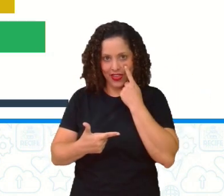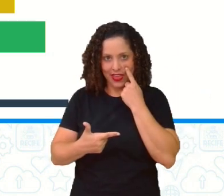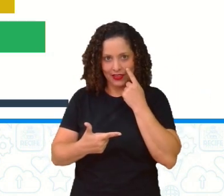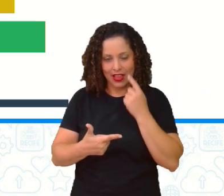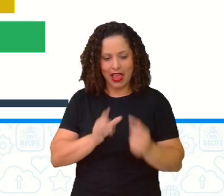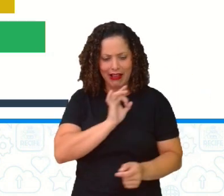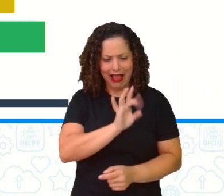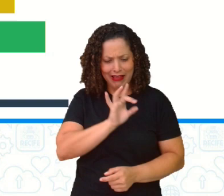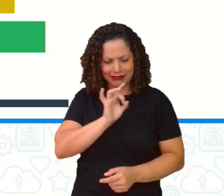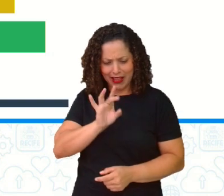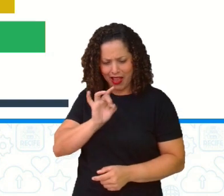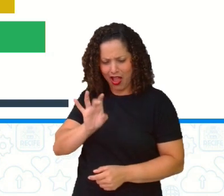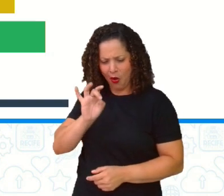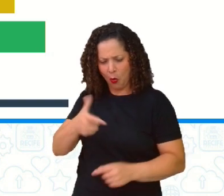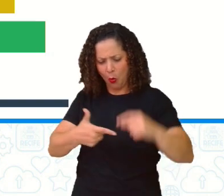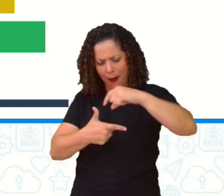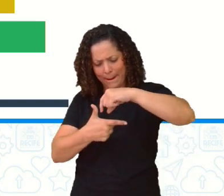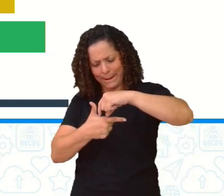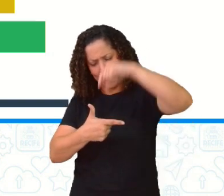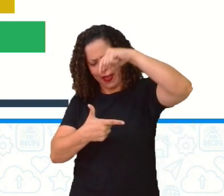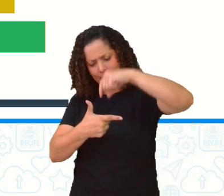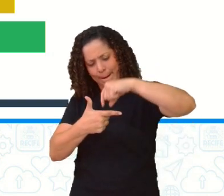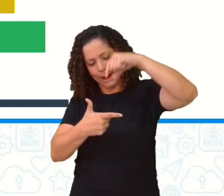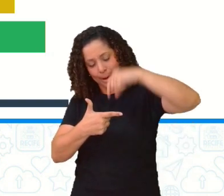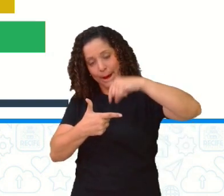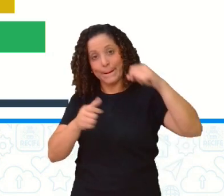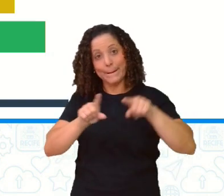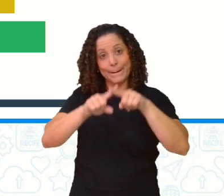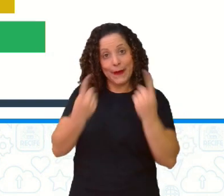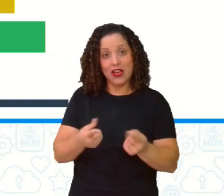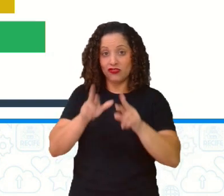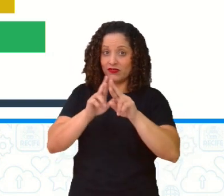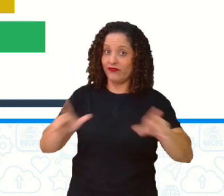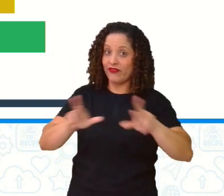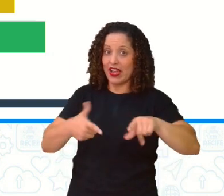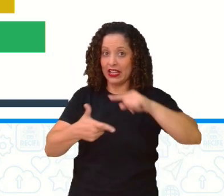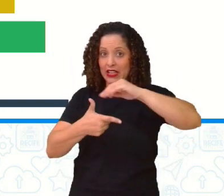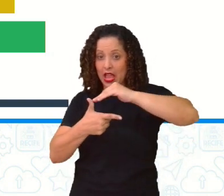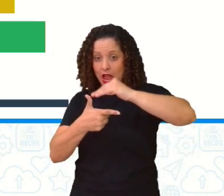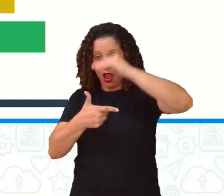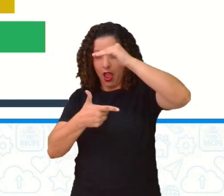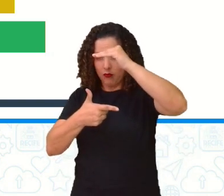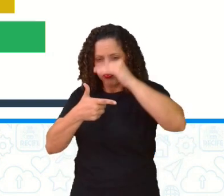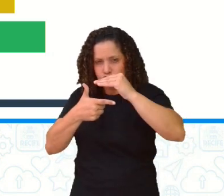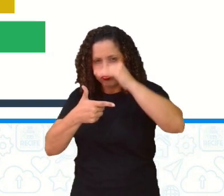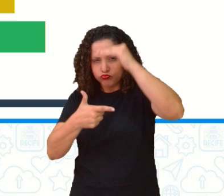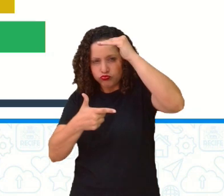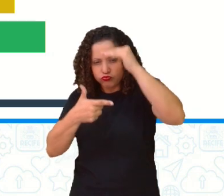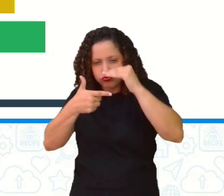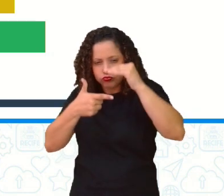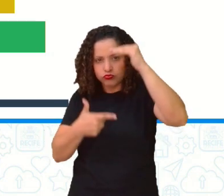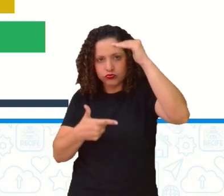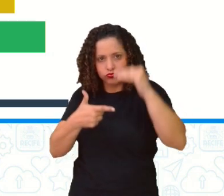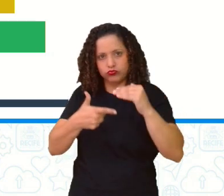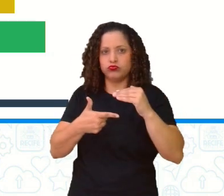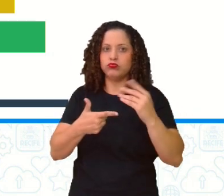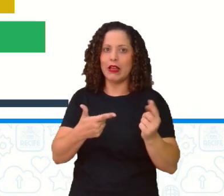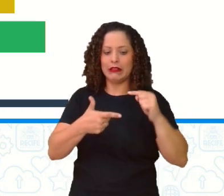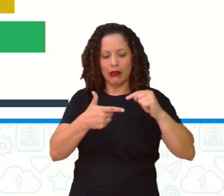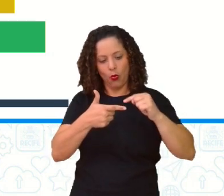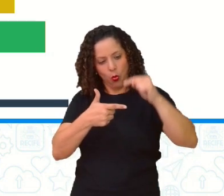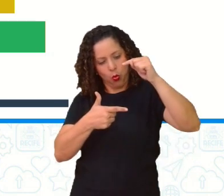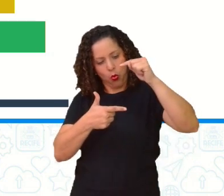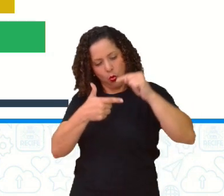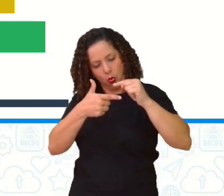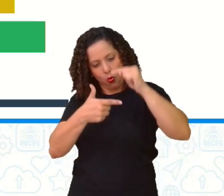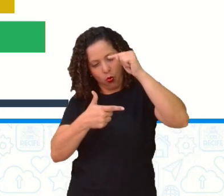todas as barrinhas é a mesma, mas o tamanho é que é diferente, né, por conta